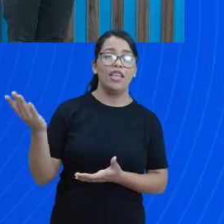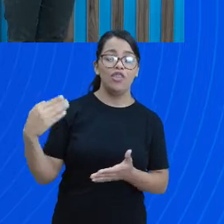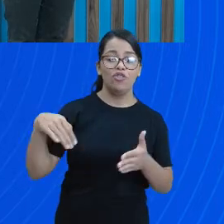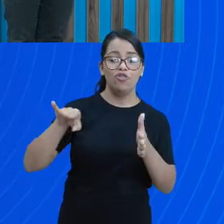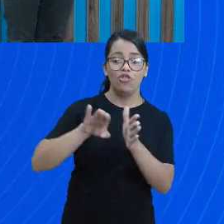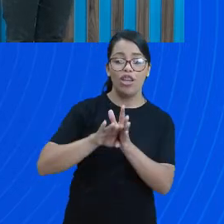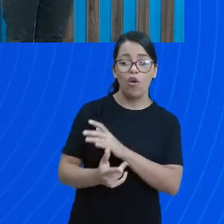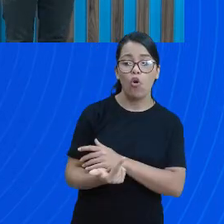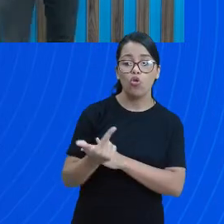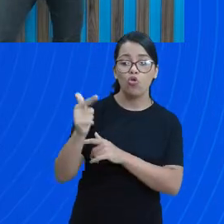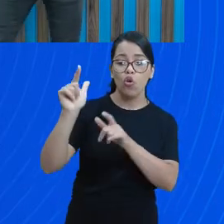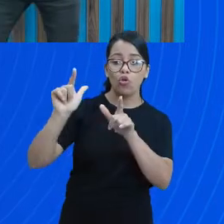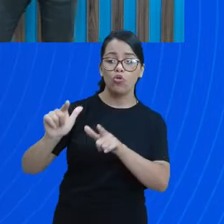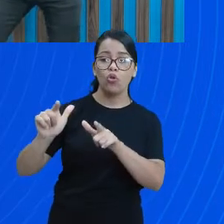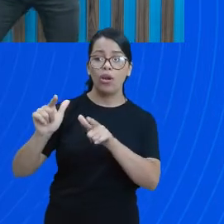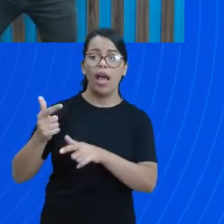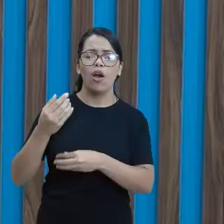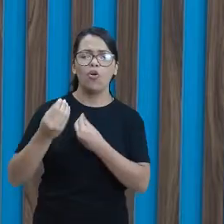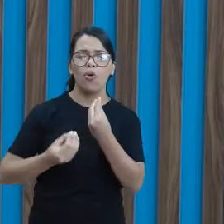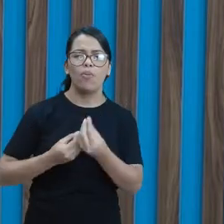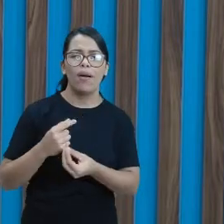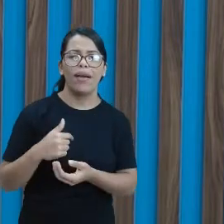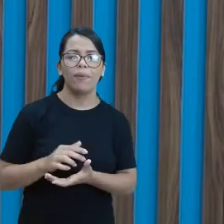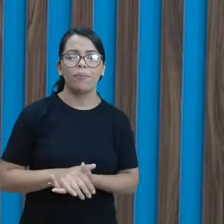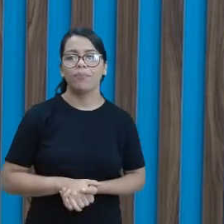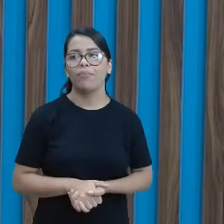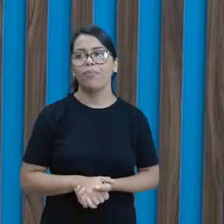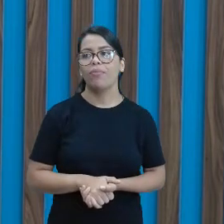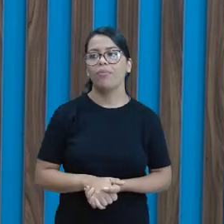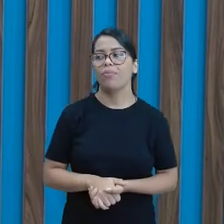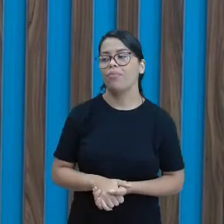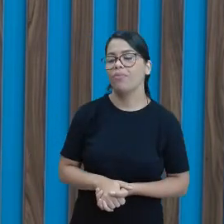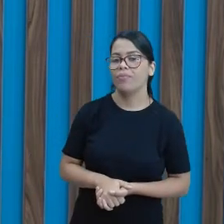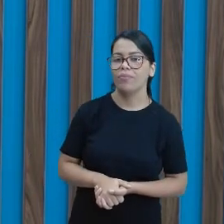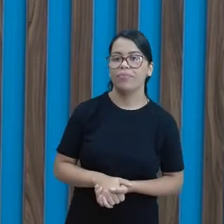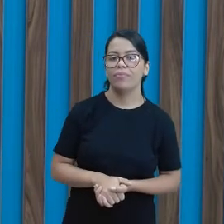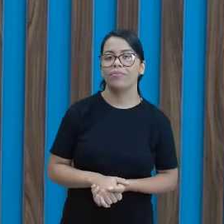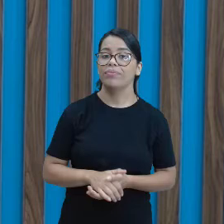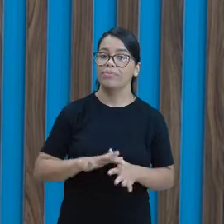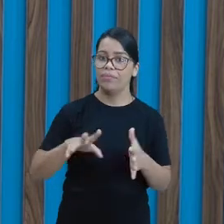aqui. Calma aí. Gostou do passinho? Gostou do passinho?